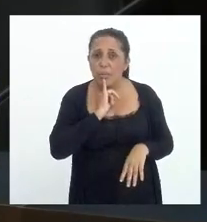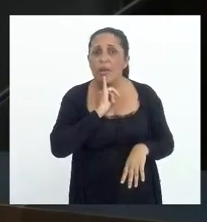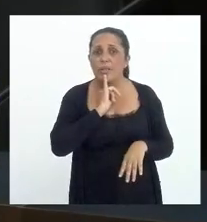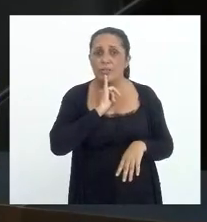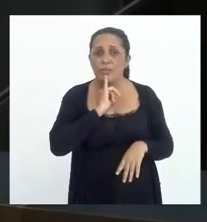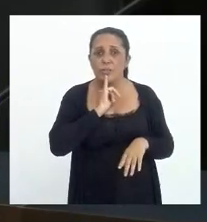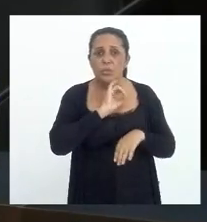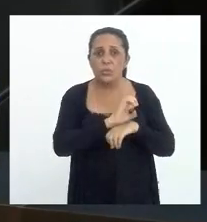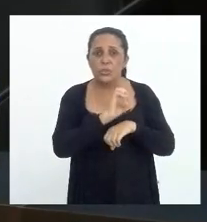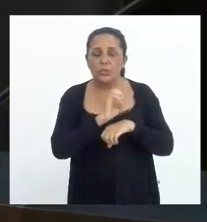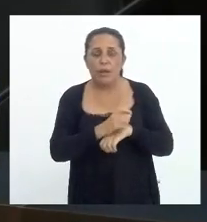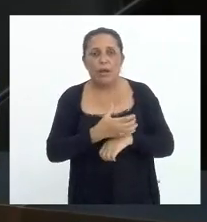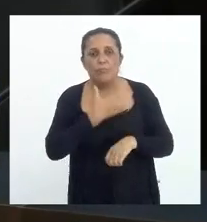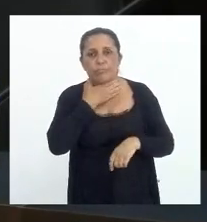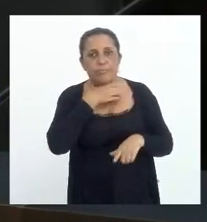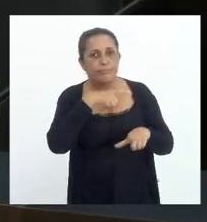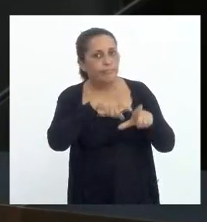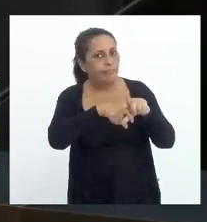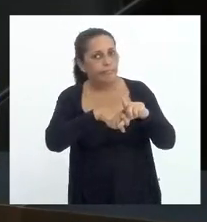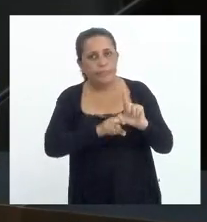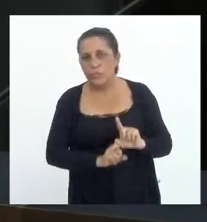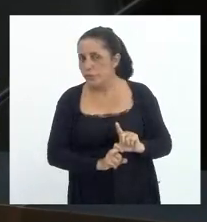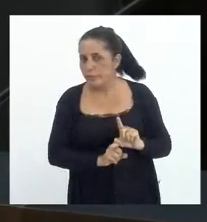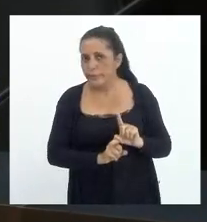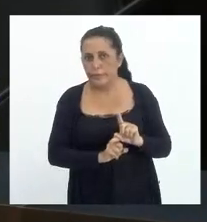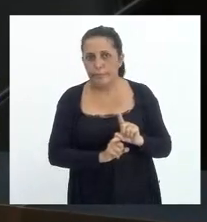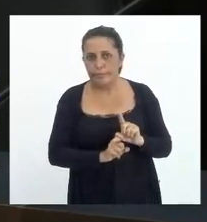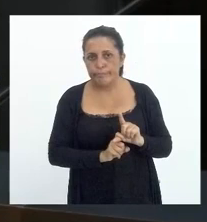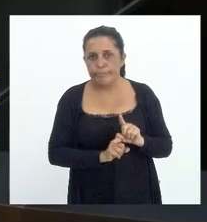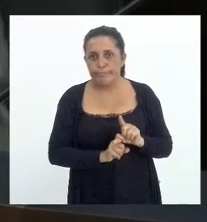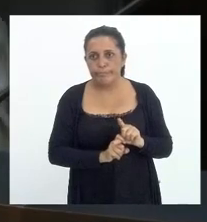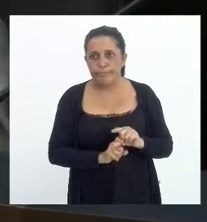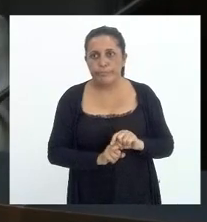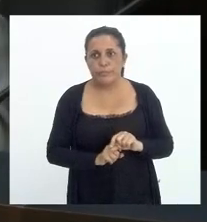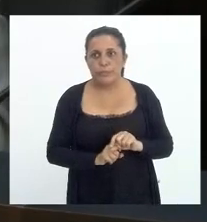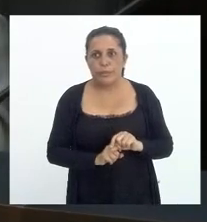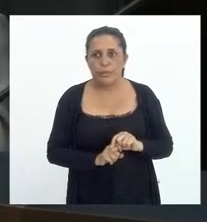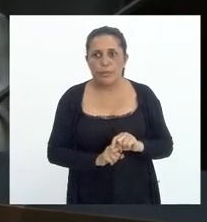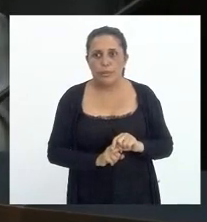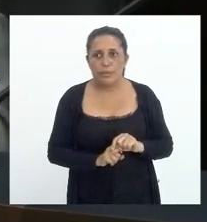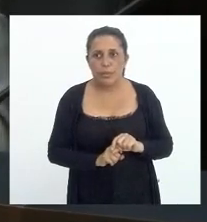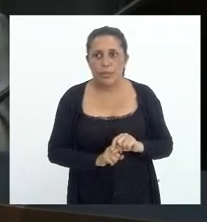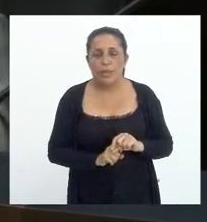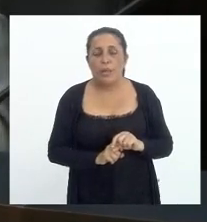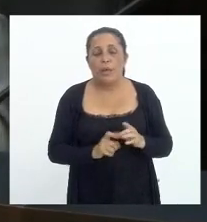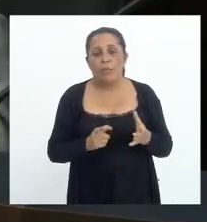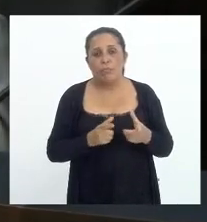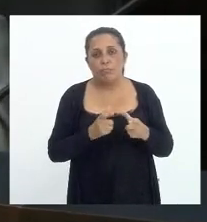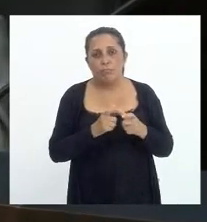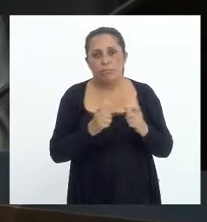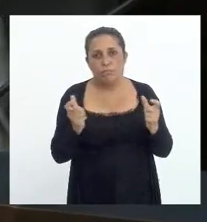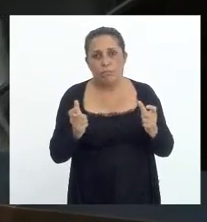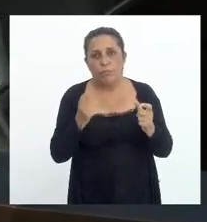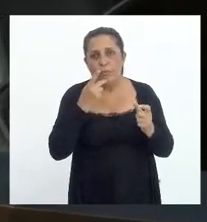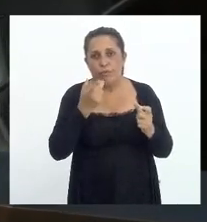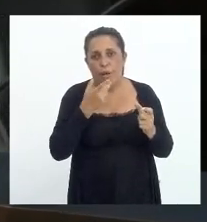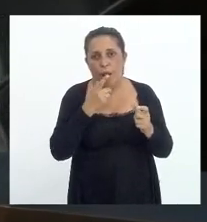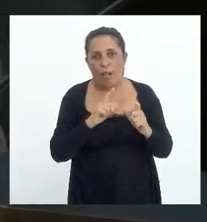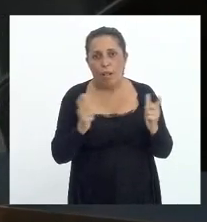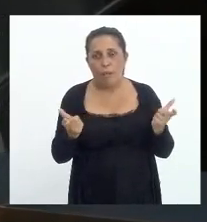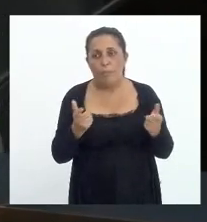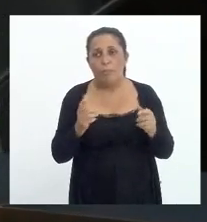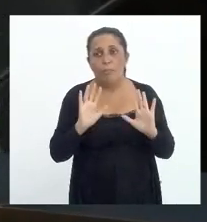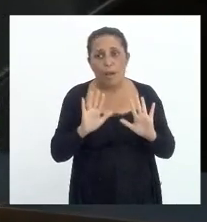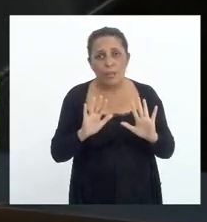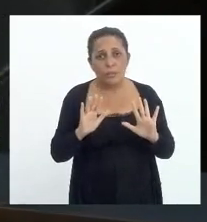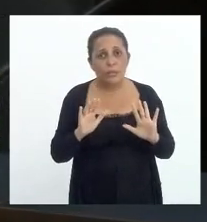se endividou, volto a falar, para eu não me estender aqui por conta do tempo, mas vale a pena, não sei se